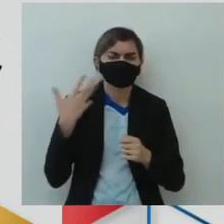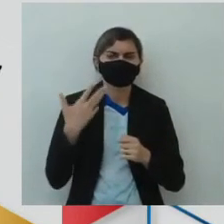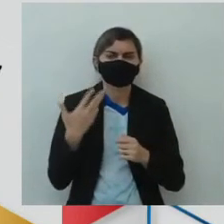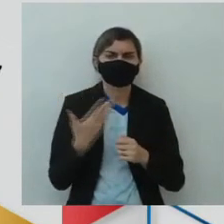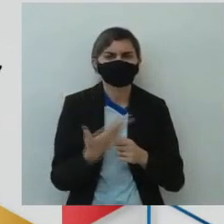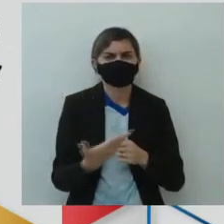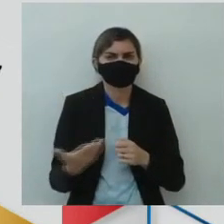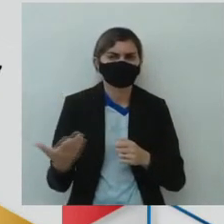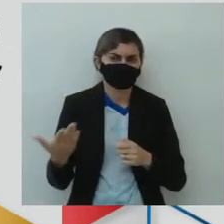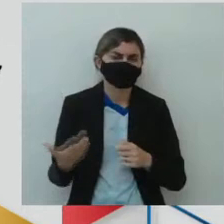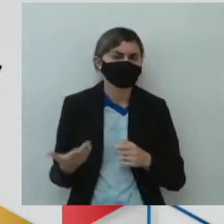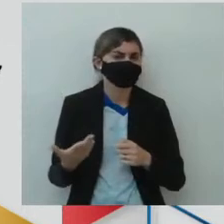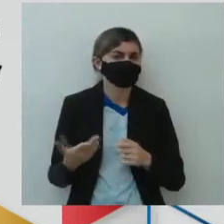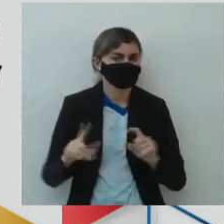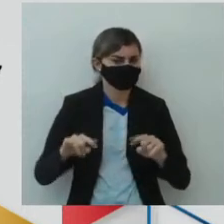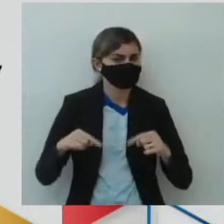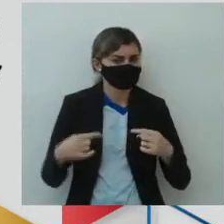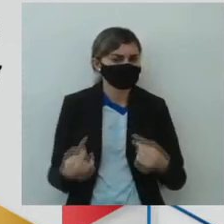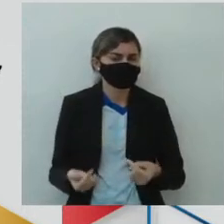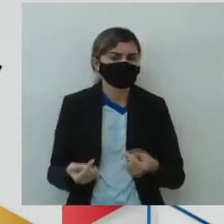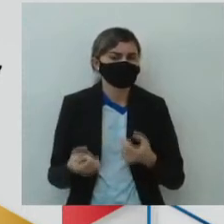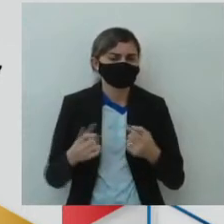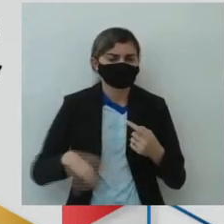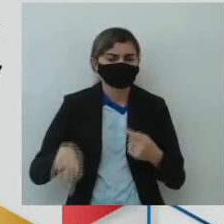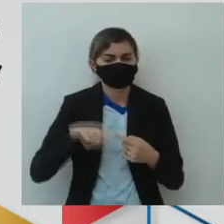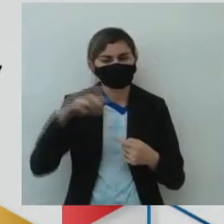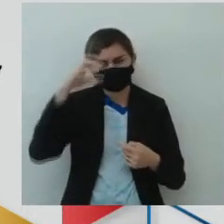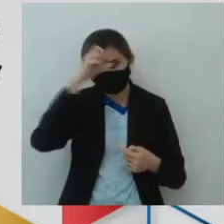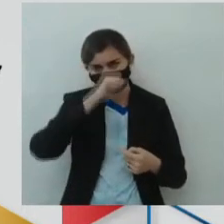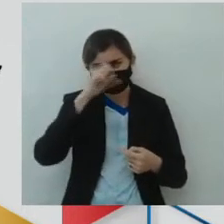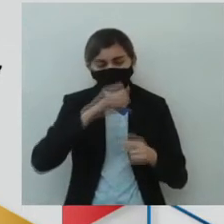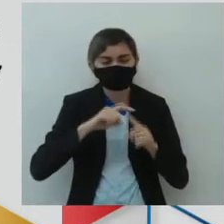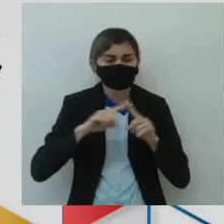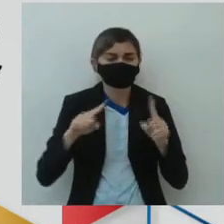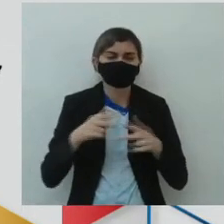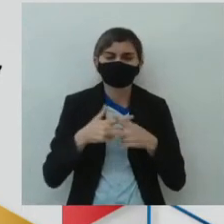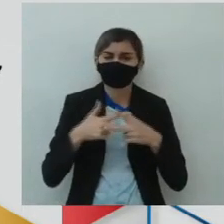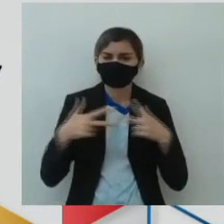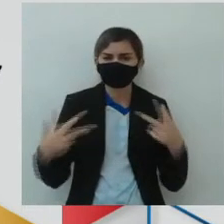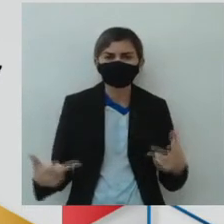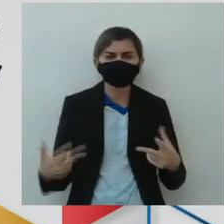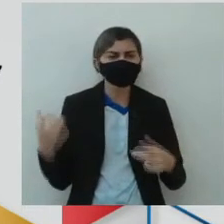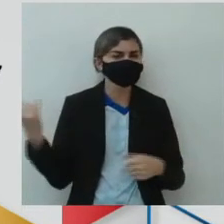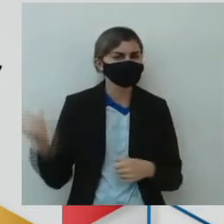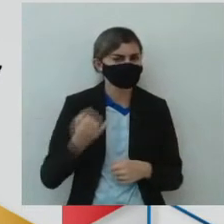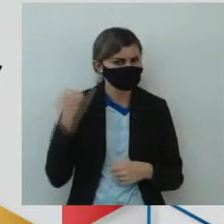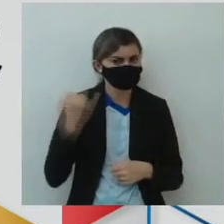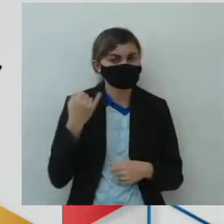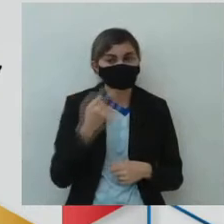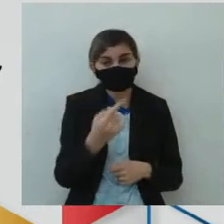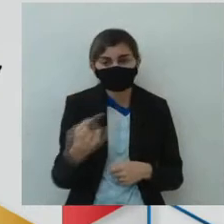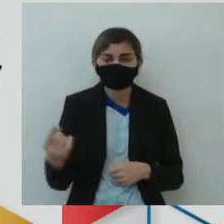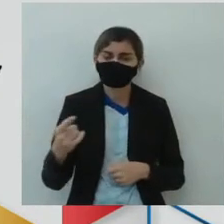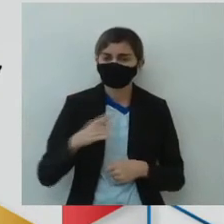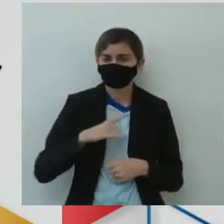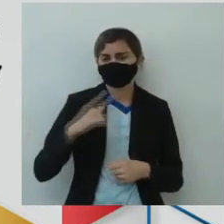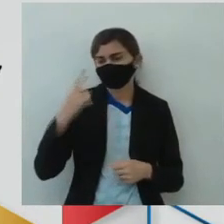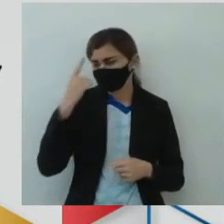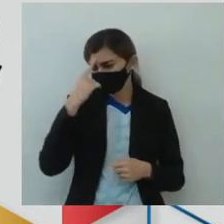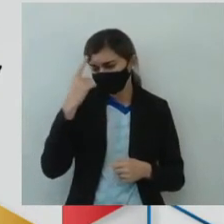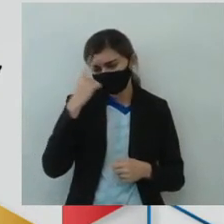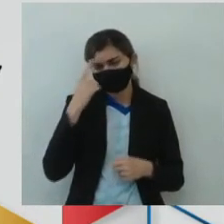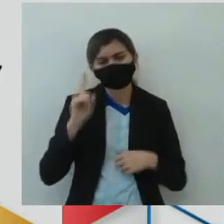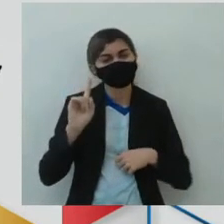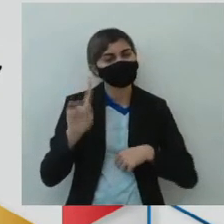são desafiadores né pra gente aprender mas a coisa assim importante que você tem que ter em